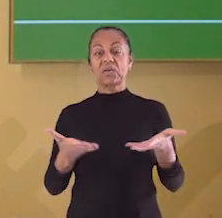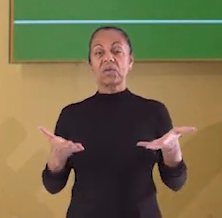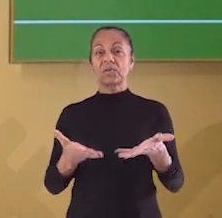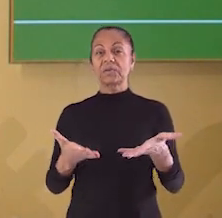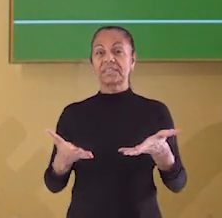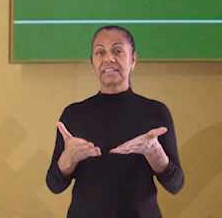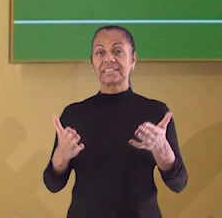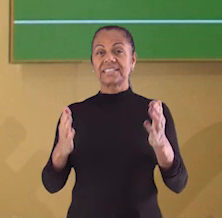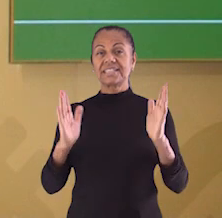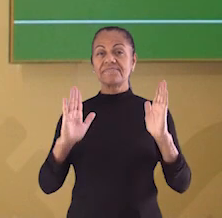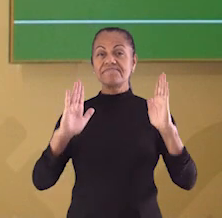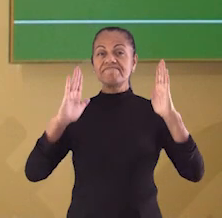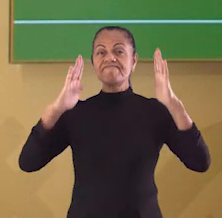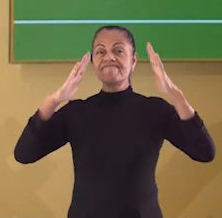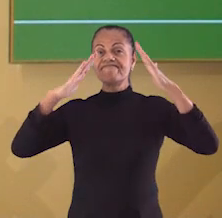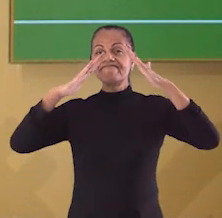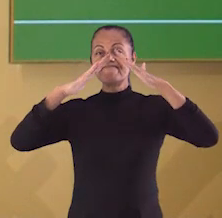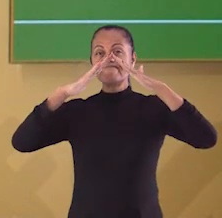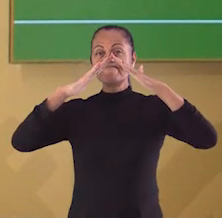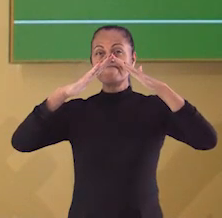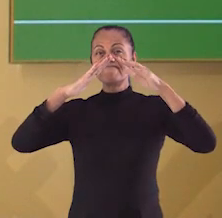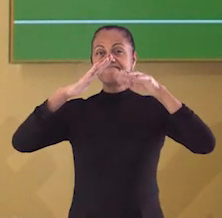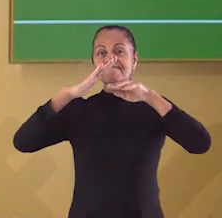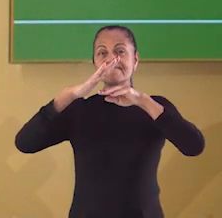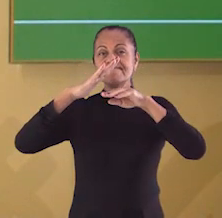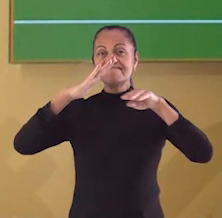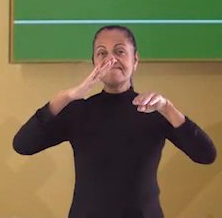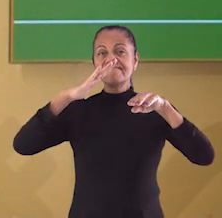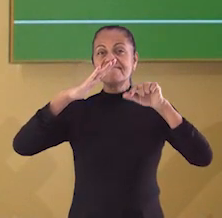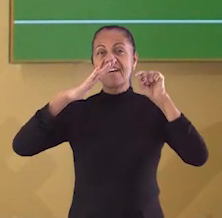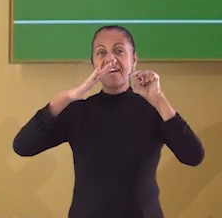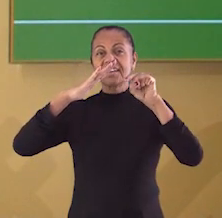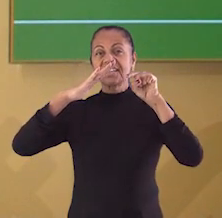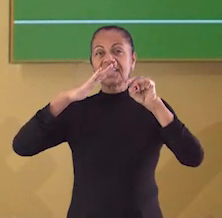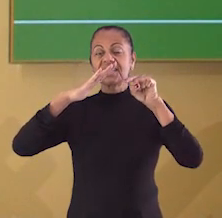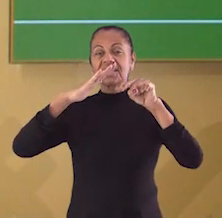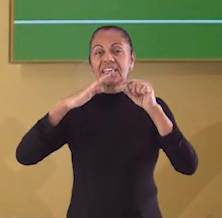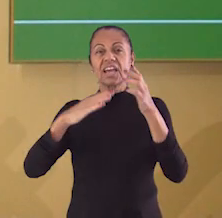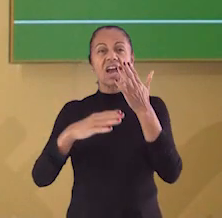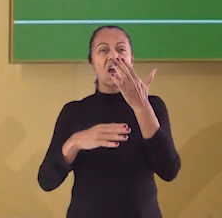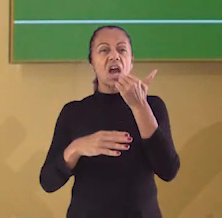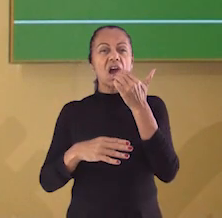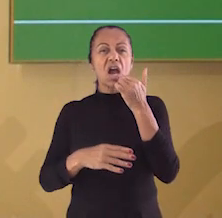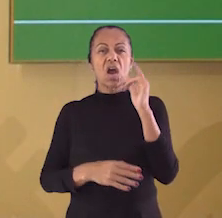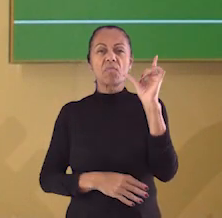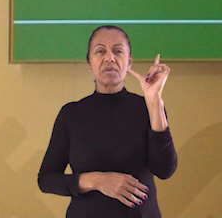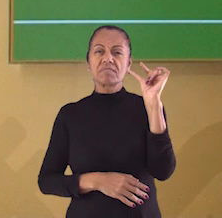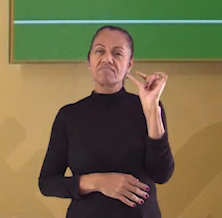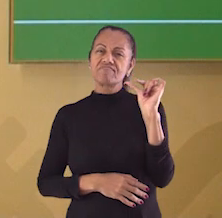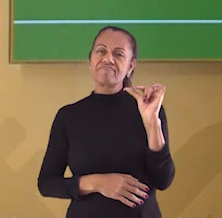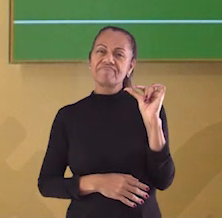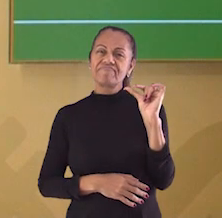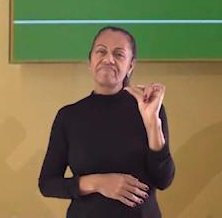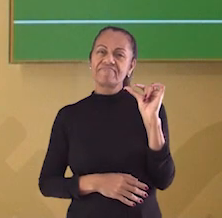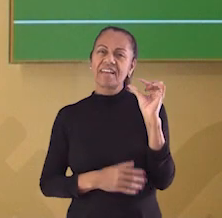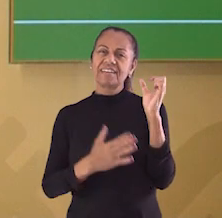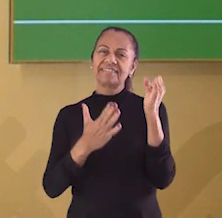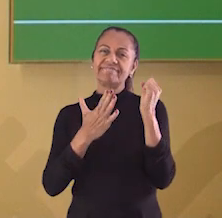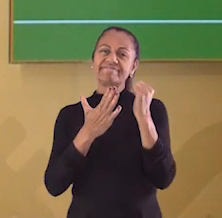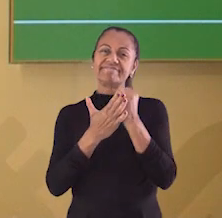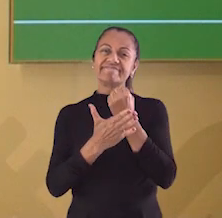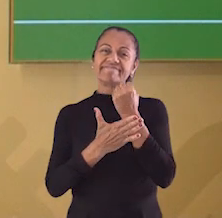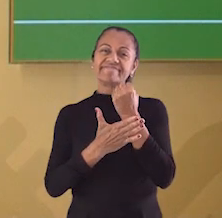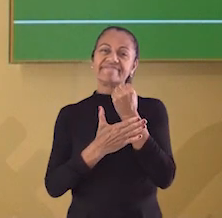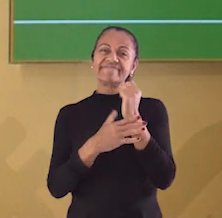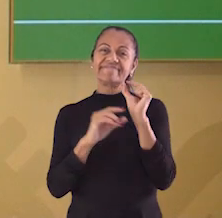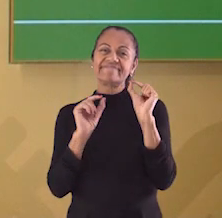espaço. Agora a gente chegou no topo onde a gente tem que comer menos, né? Você falou. É. Que pena. Porque olha